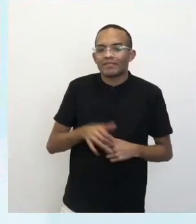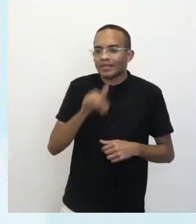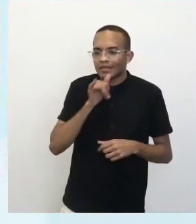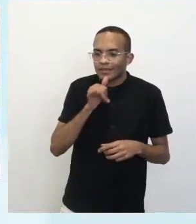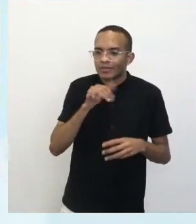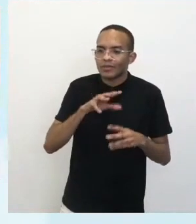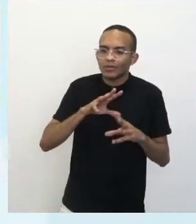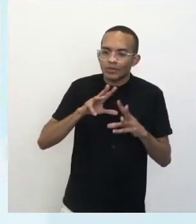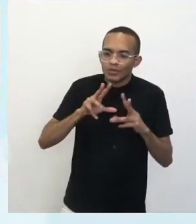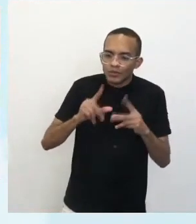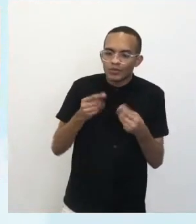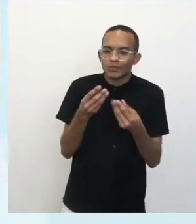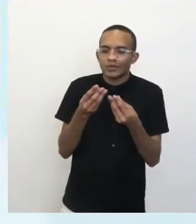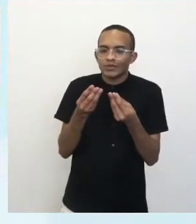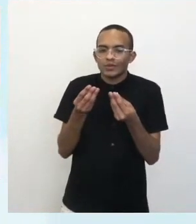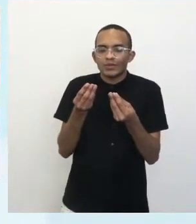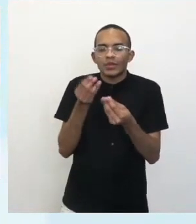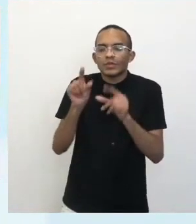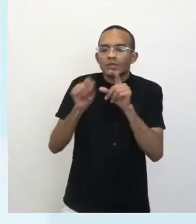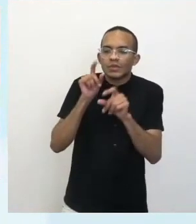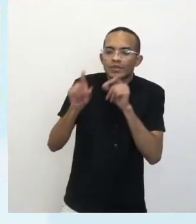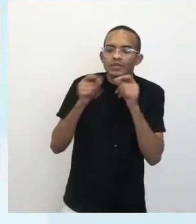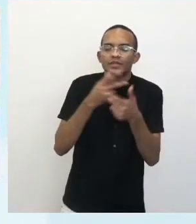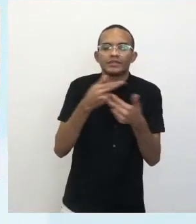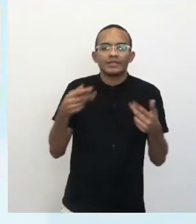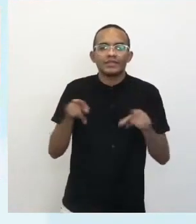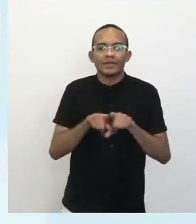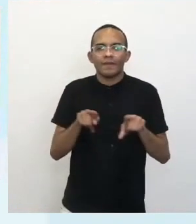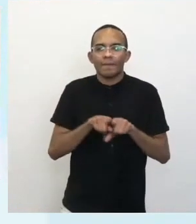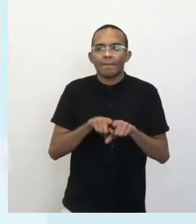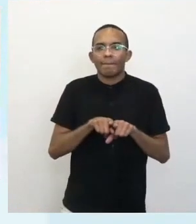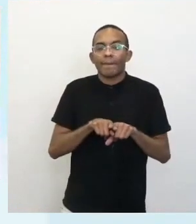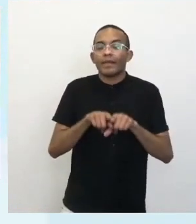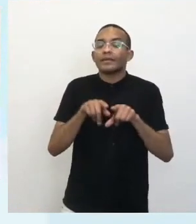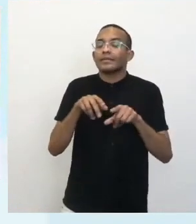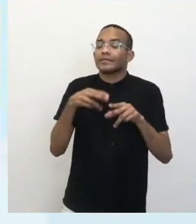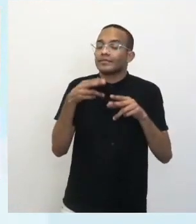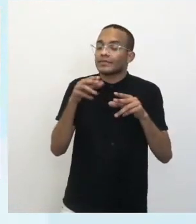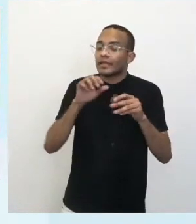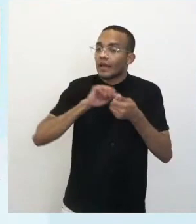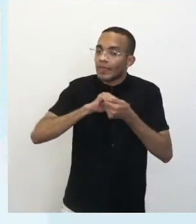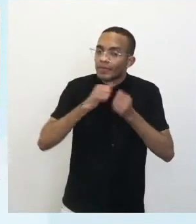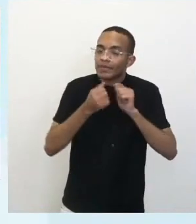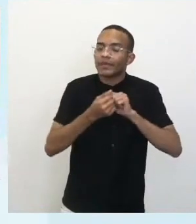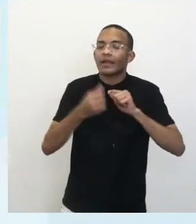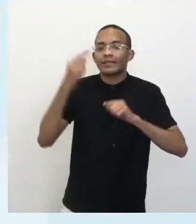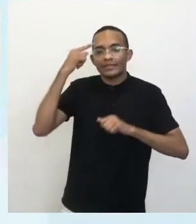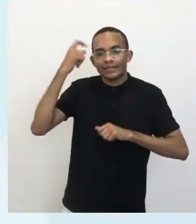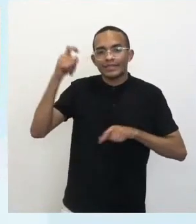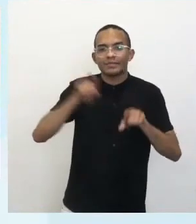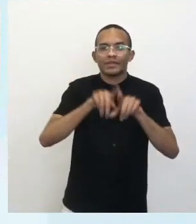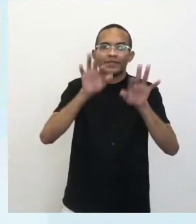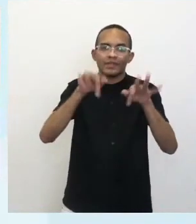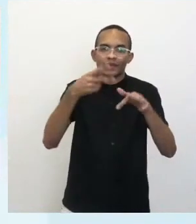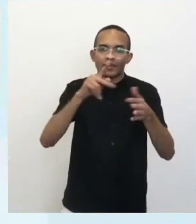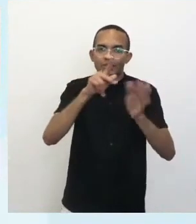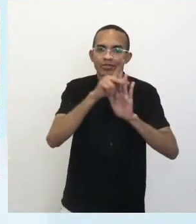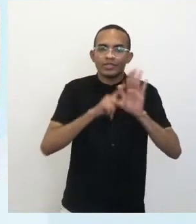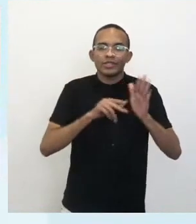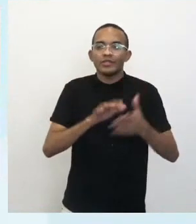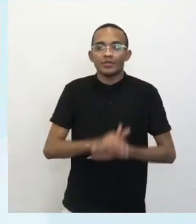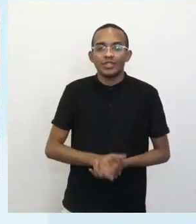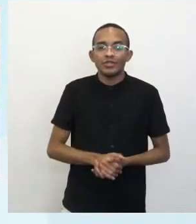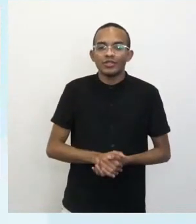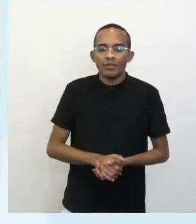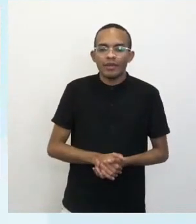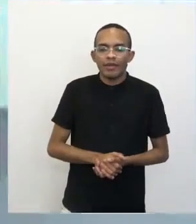afunilando tudo, né? Você vai acabar selecionando as ideias que mais se adequarão à consecução final do seu projeto.